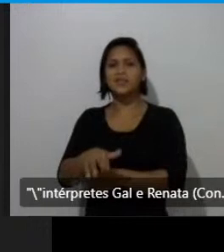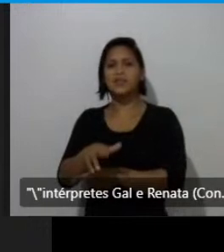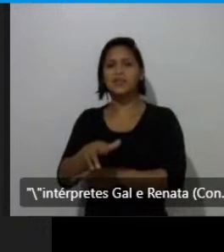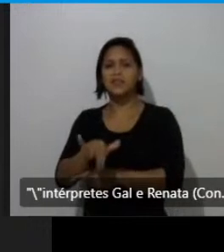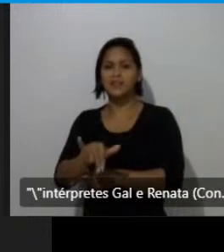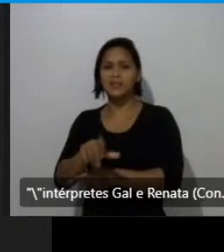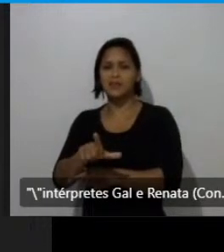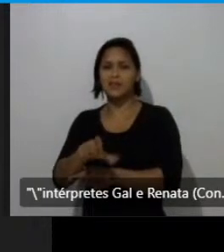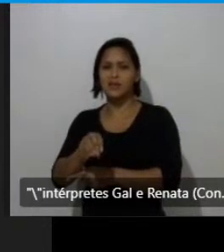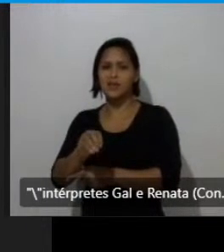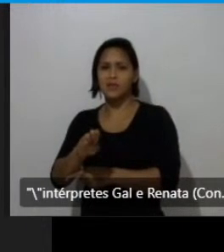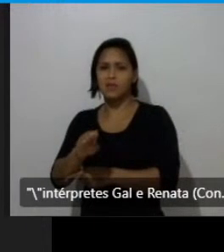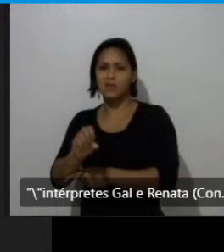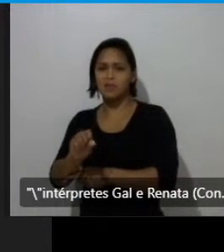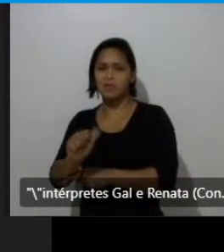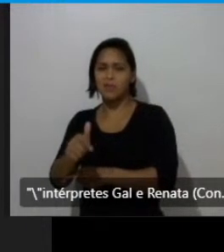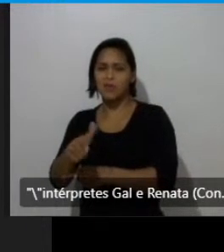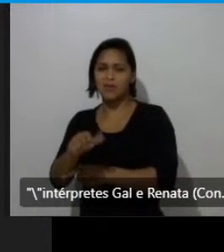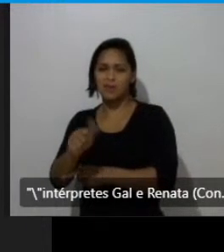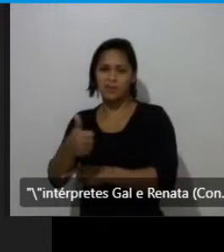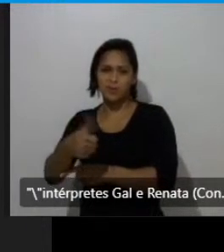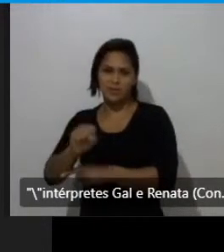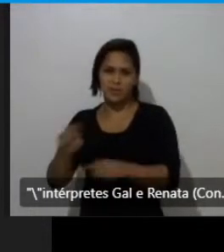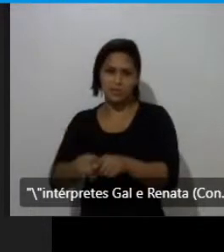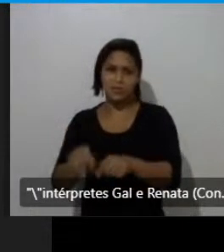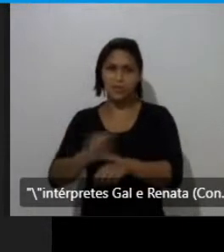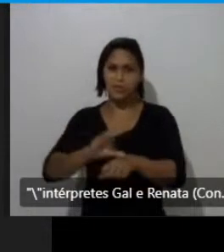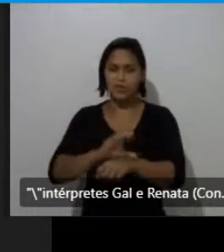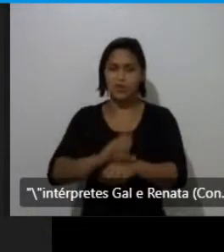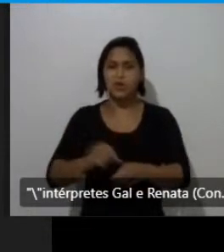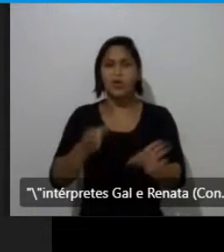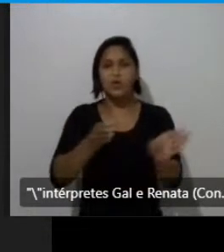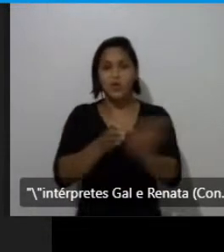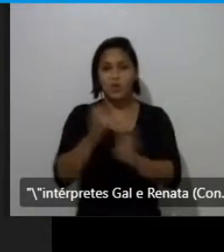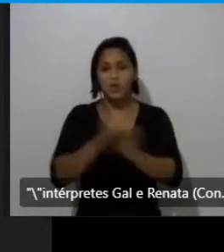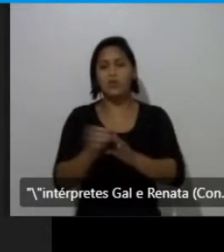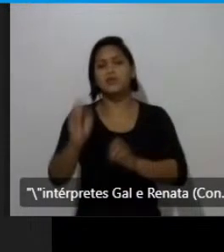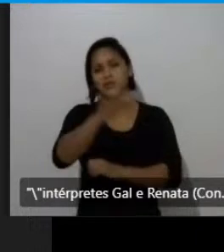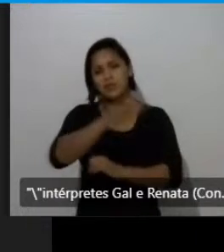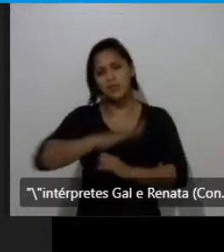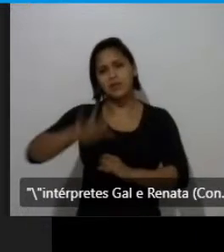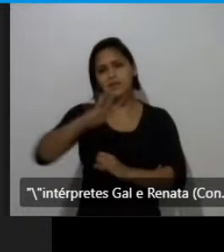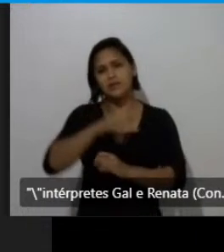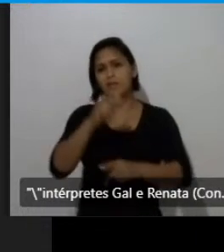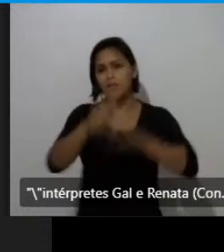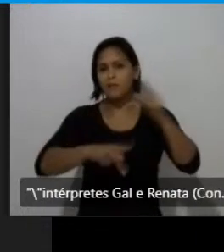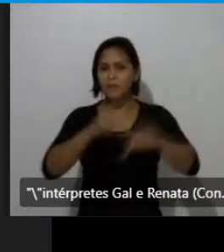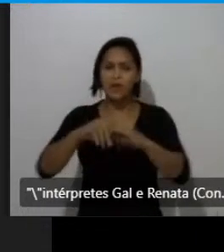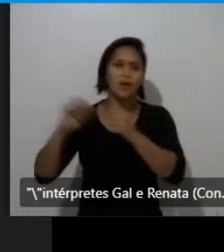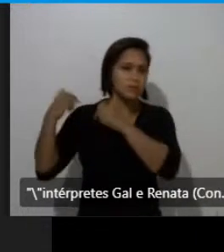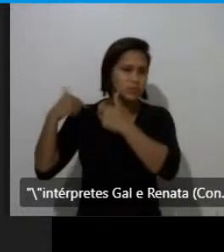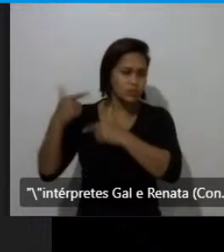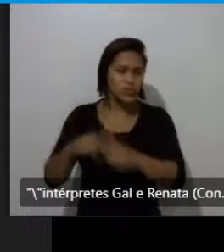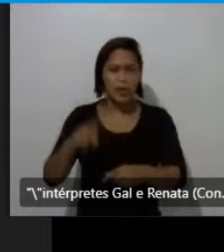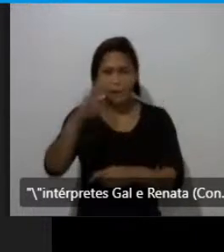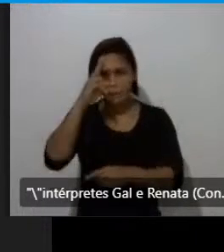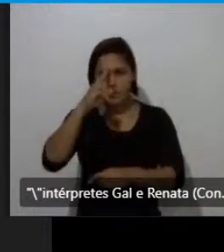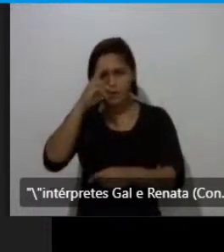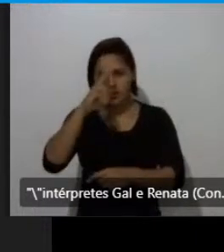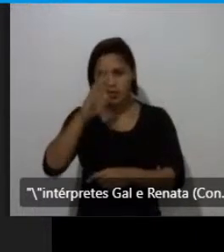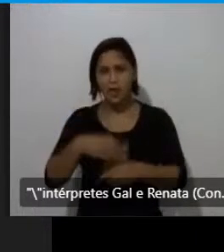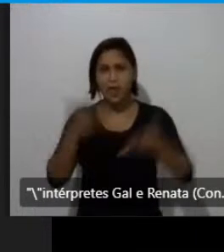O Conselho Nacional de Povos e Comunidades Tradicionais, só para vocês terem uma ideia,